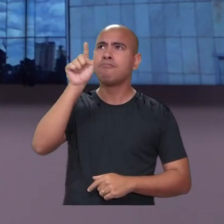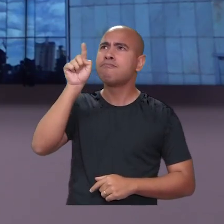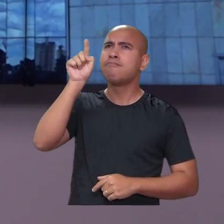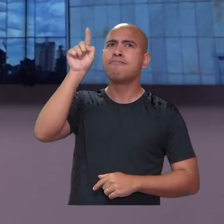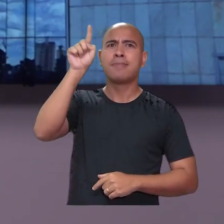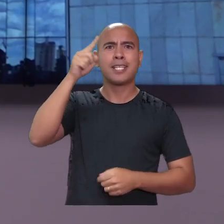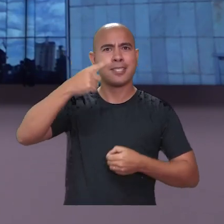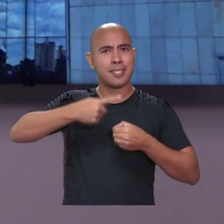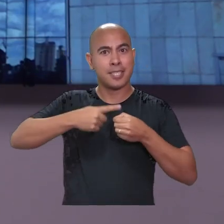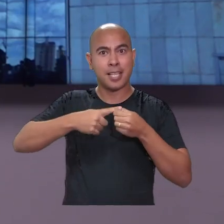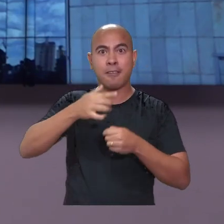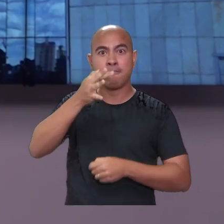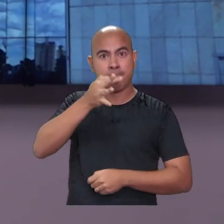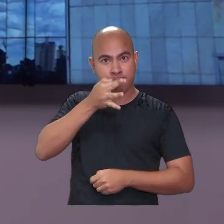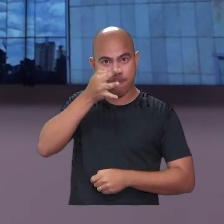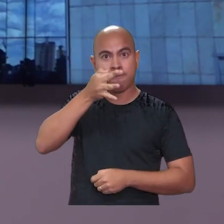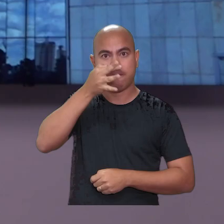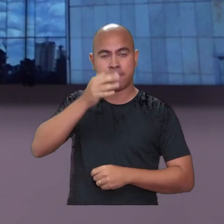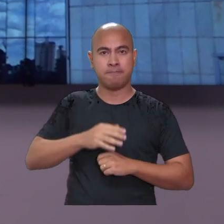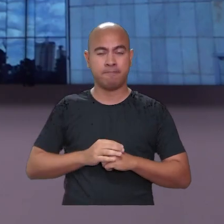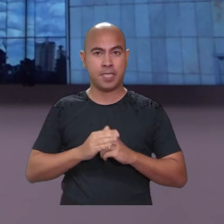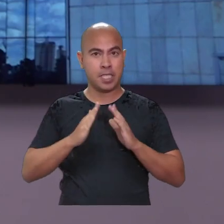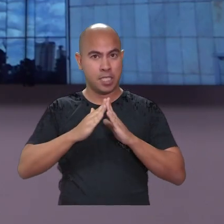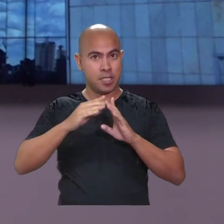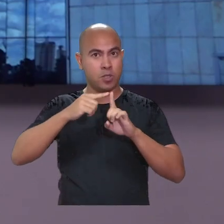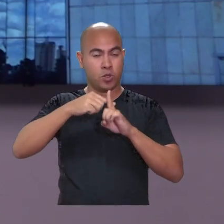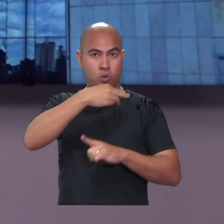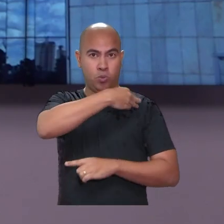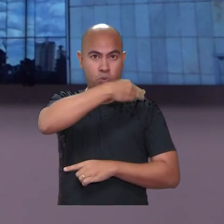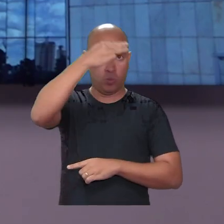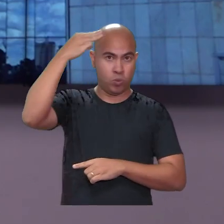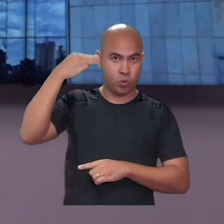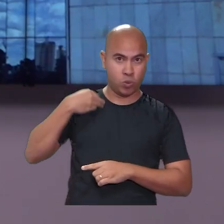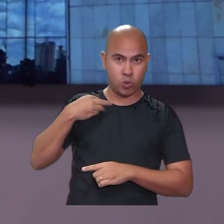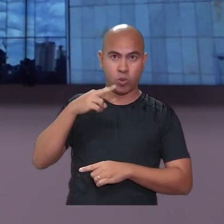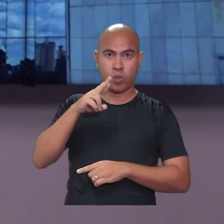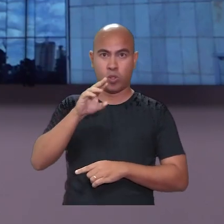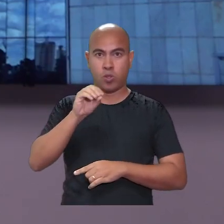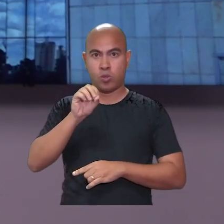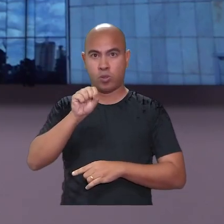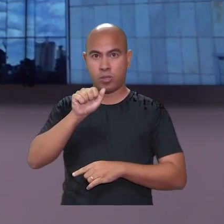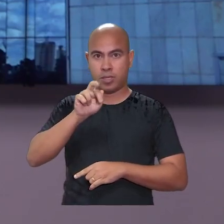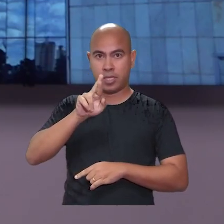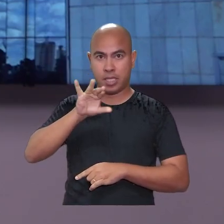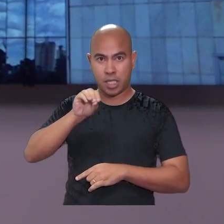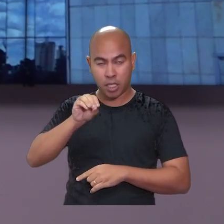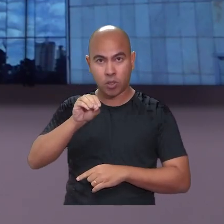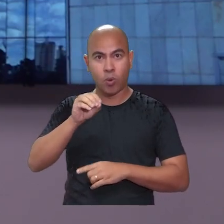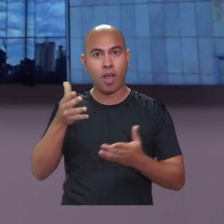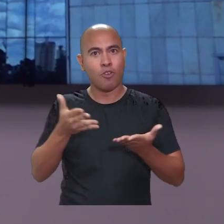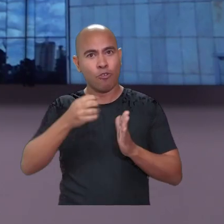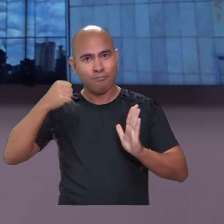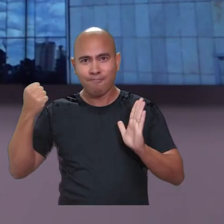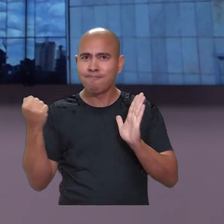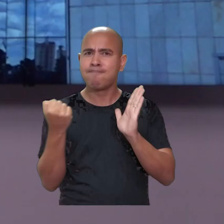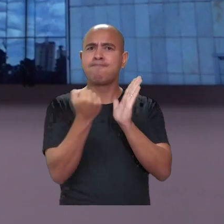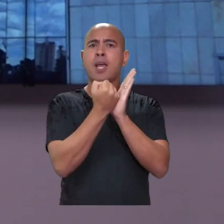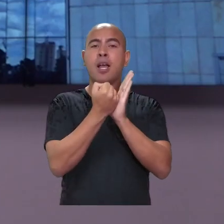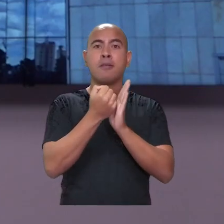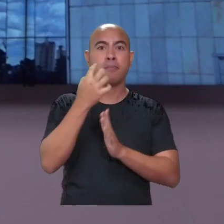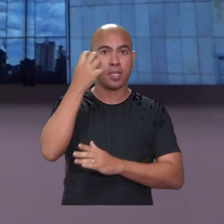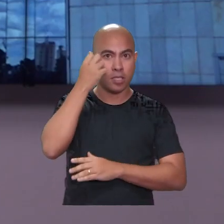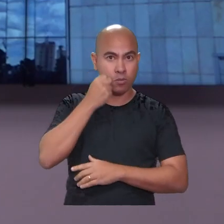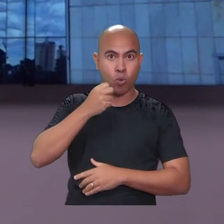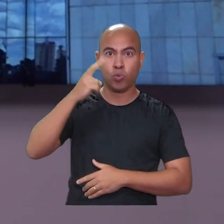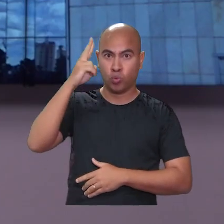no nordeste goiano, a Igreja Nossa Senhora do Rosário, agora está oficialmente tombada ao